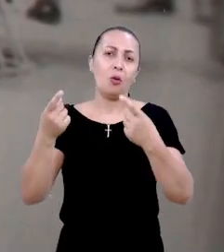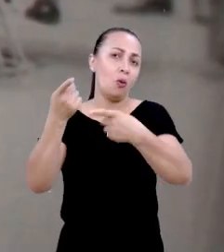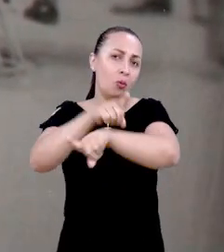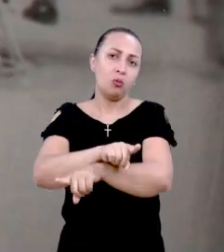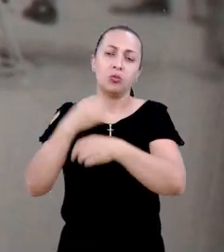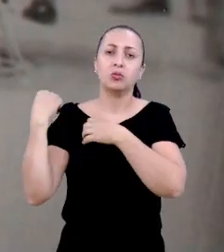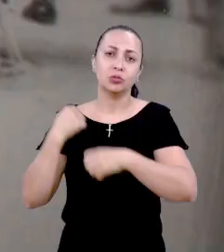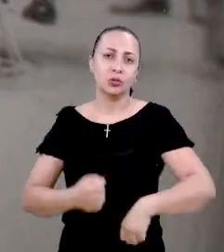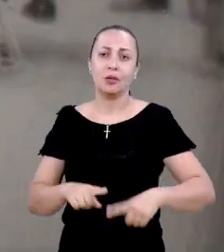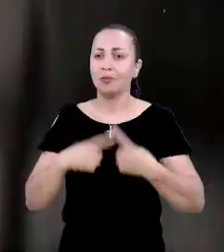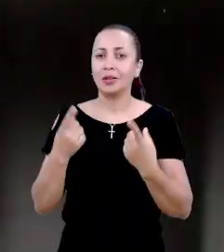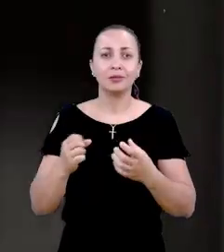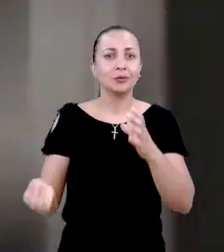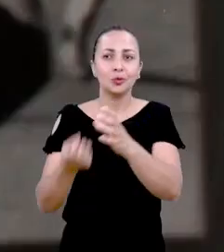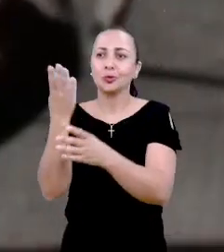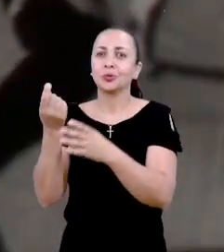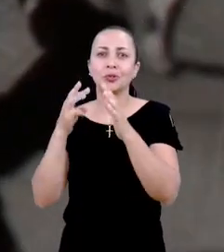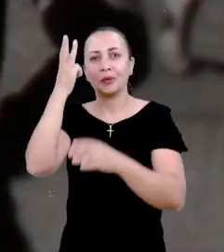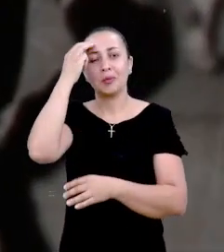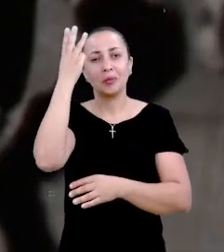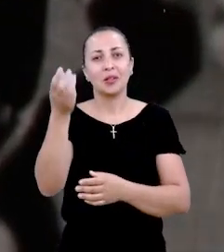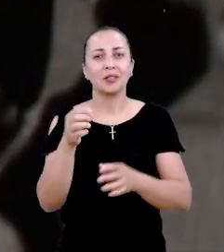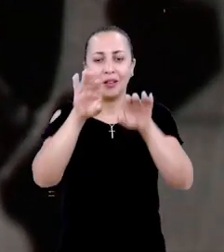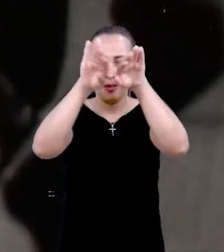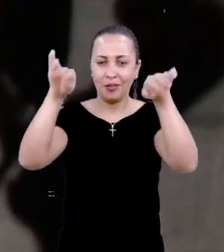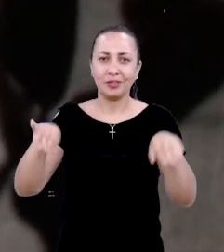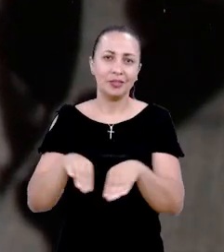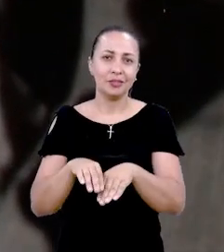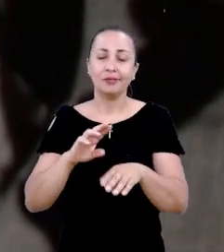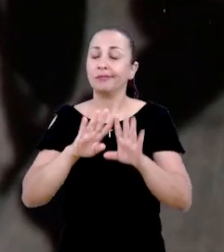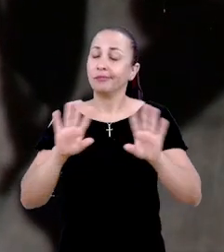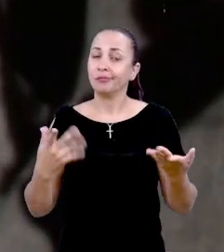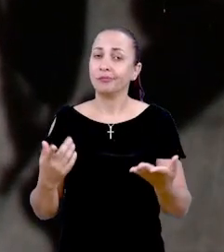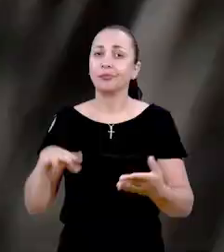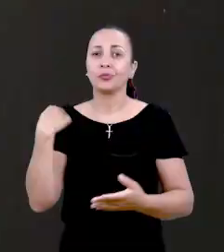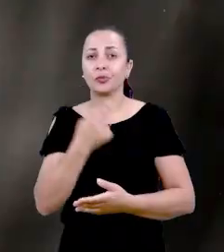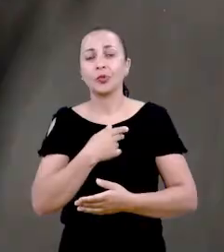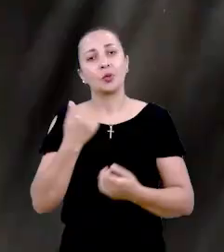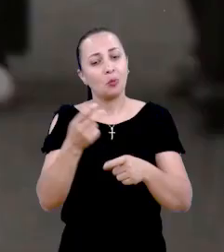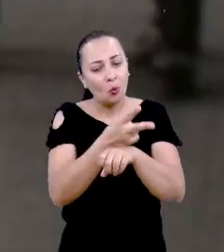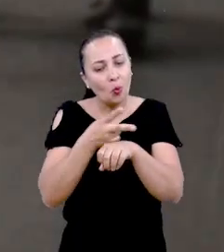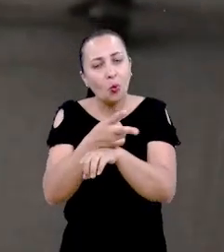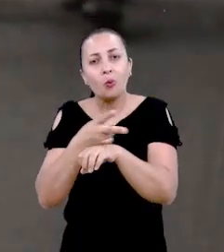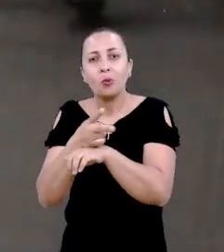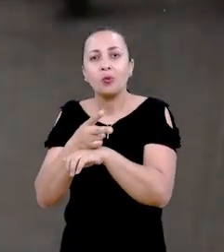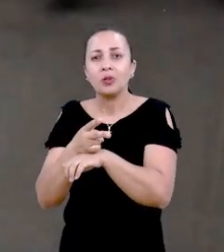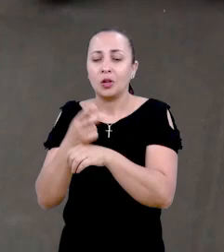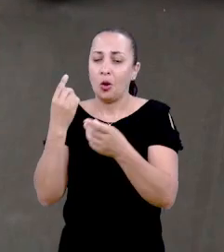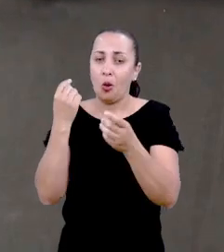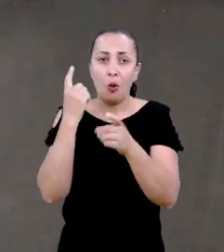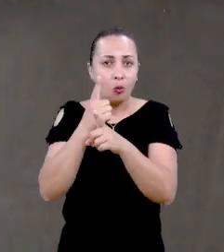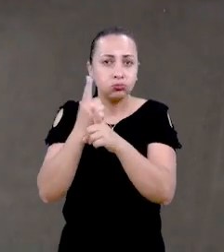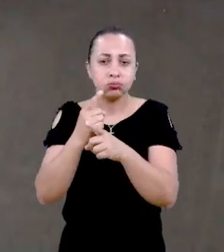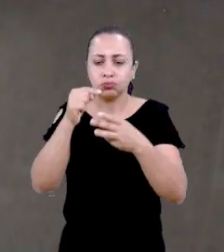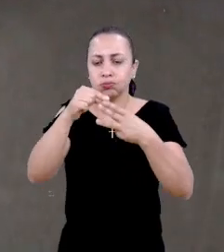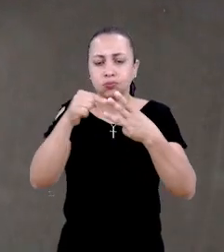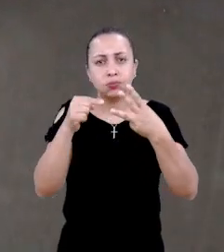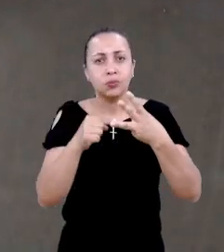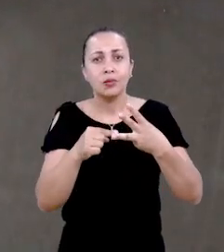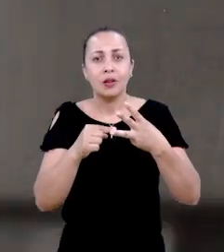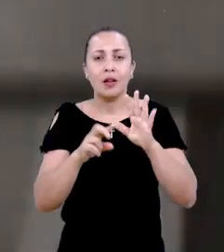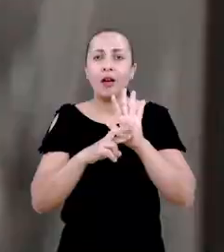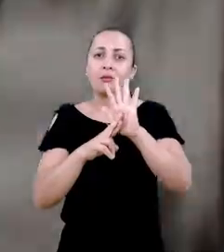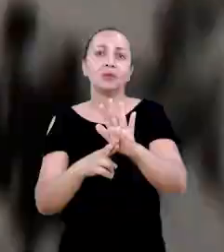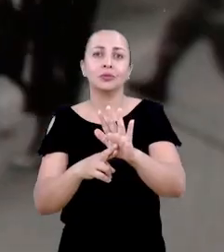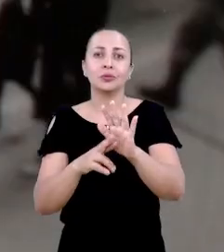não aparecem nessa chamada memória enquadrada. Então nós fomos identificar esses 3 grandes eixos e ver como isso foi se